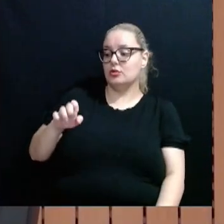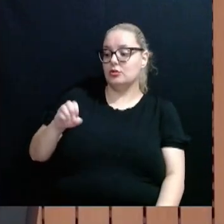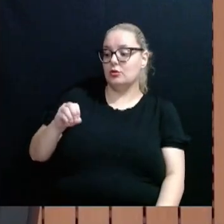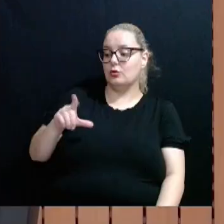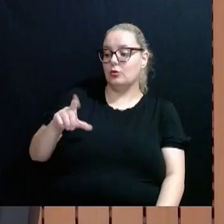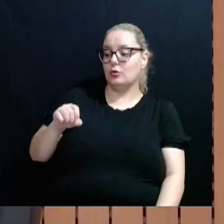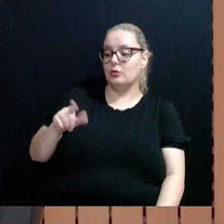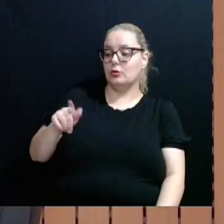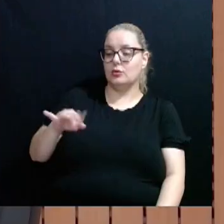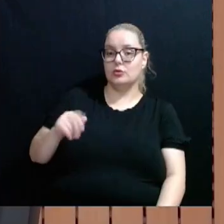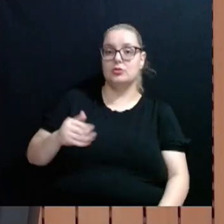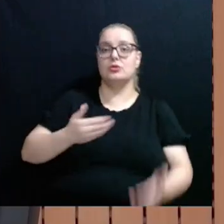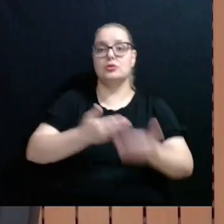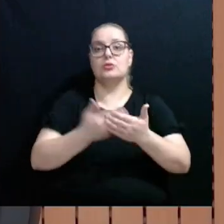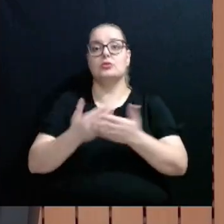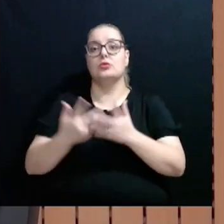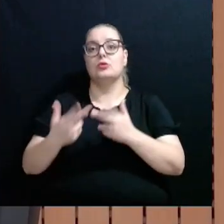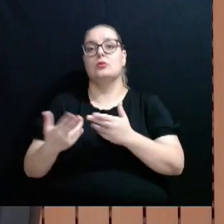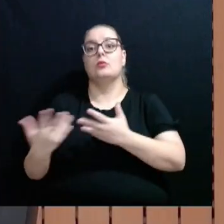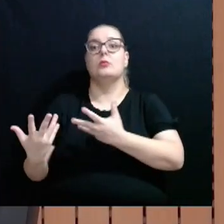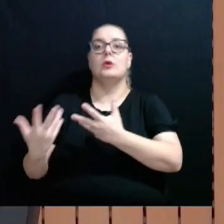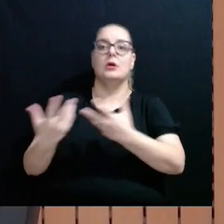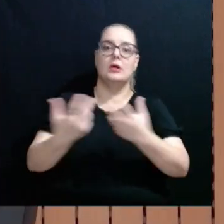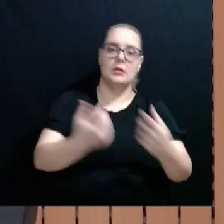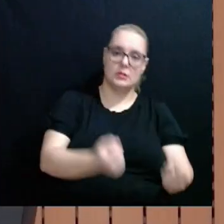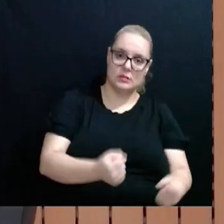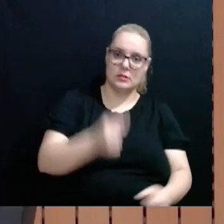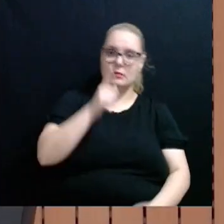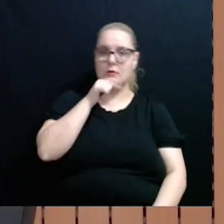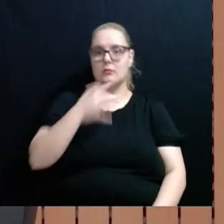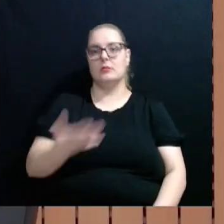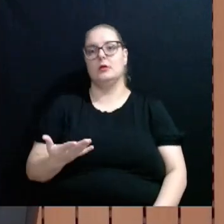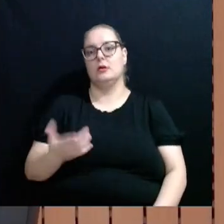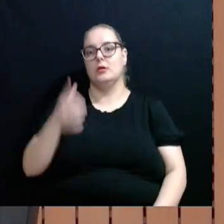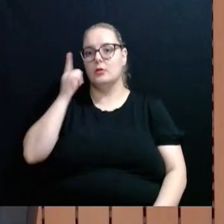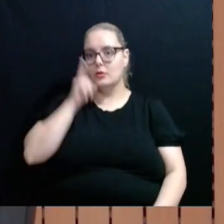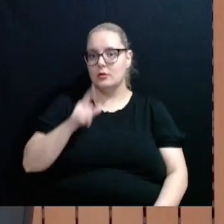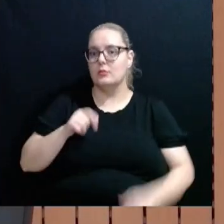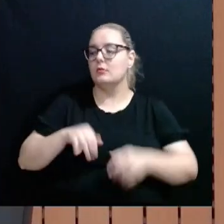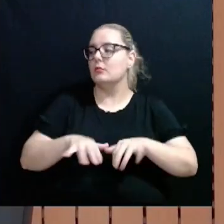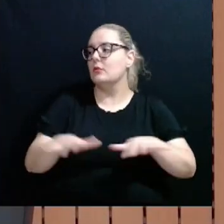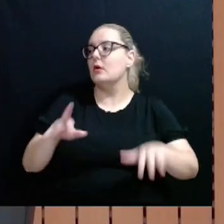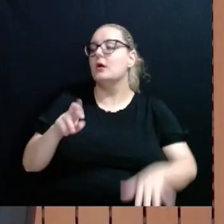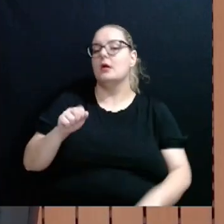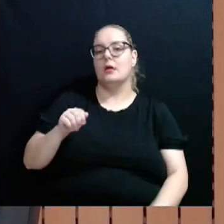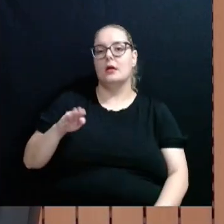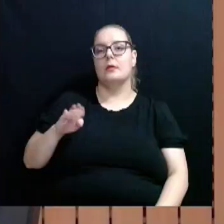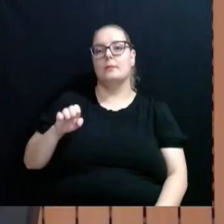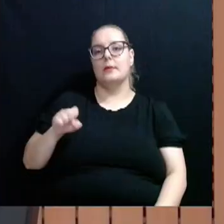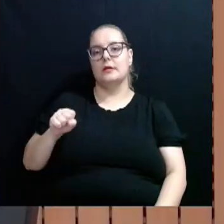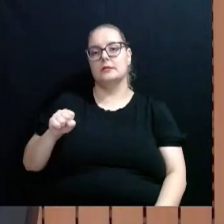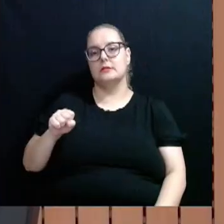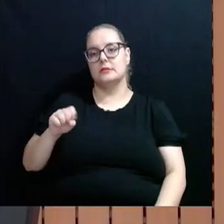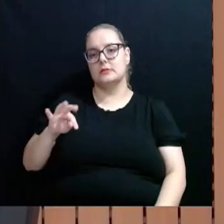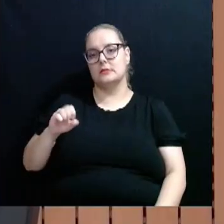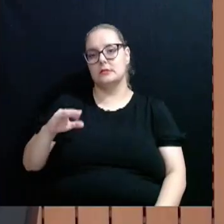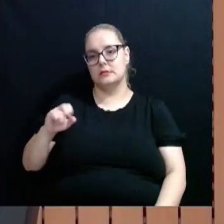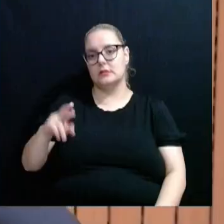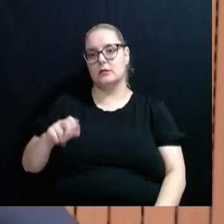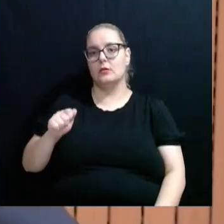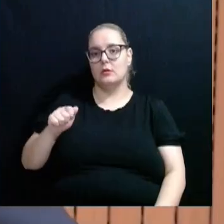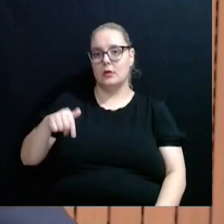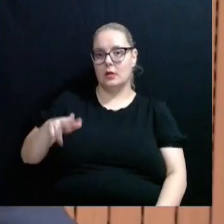um ponto para receber essa água, que ela consegue reabastecer os aquíferos que estão aqui na nossa